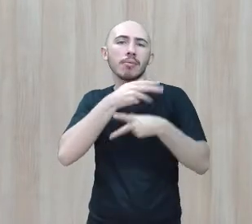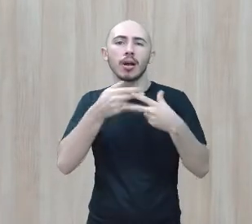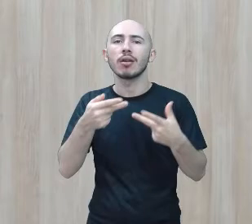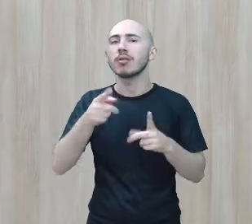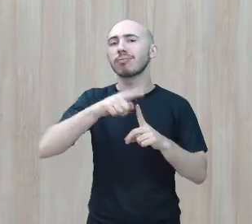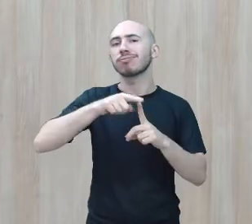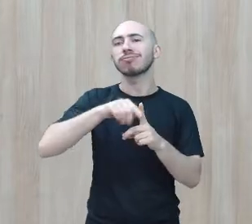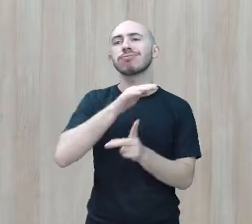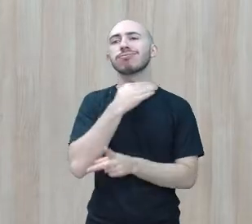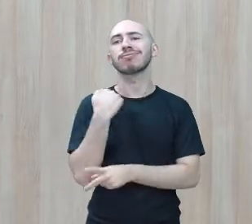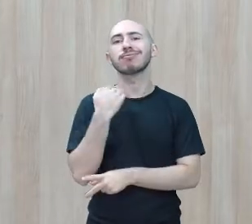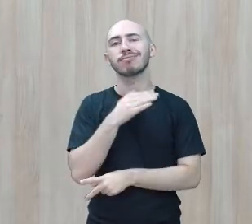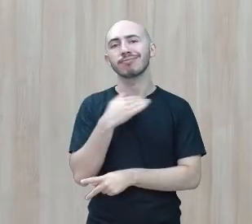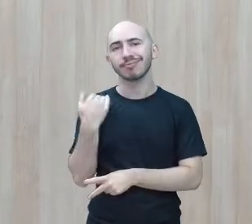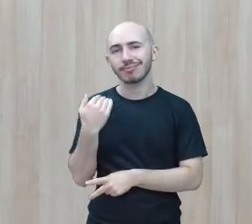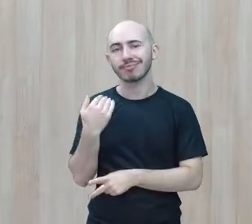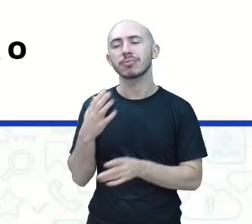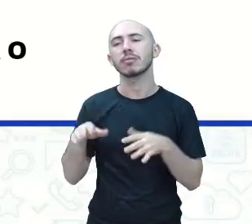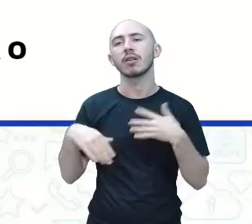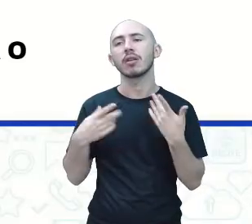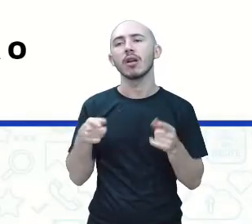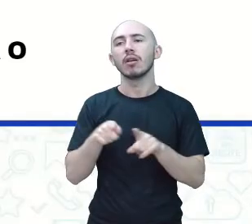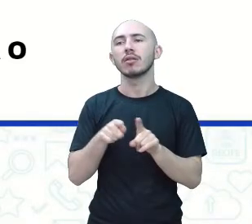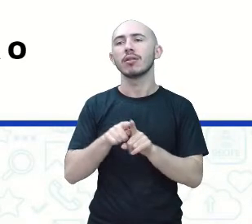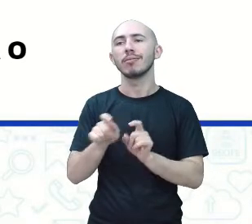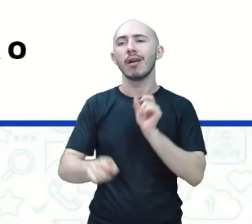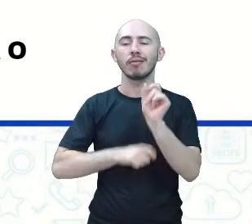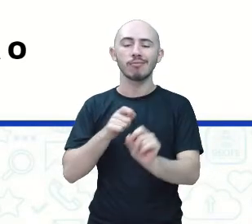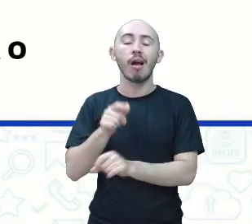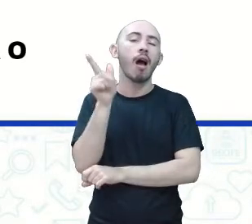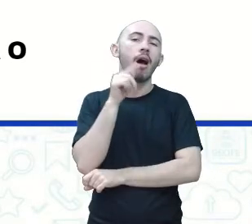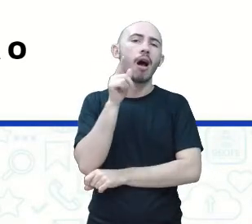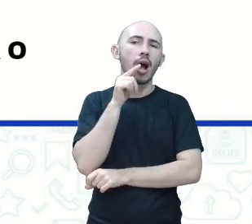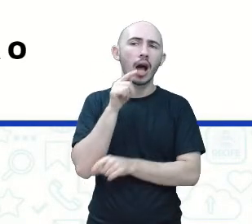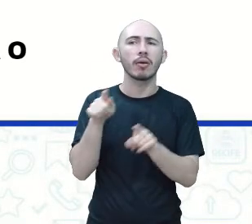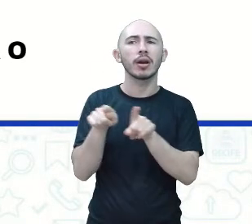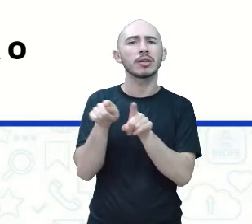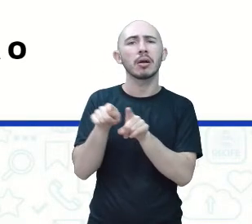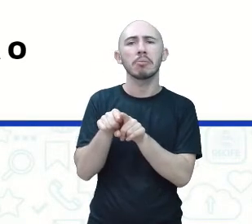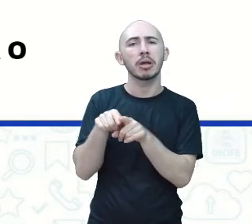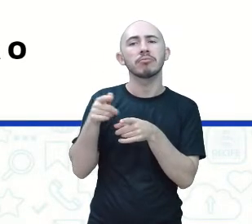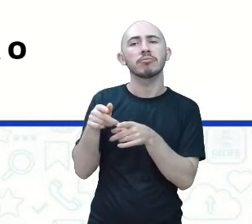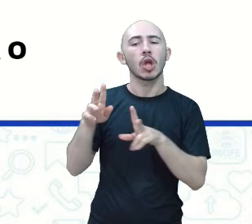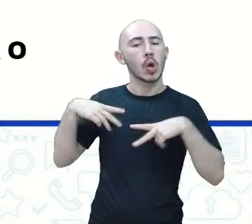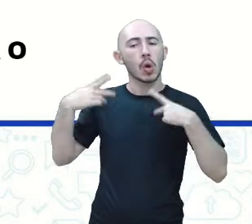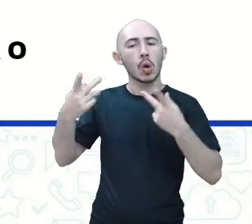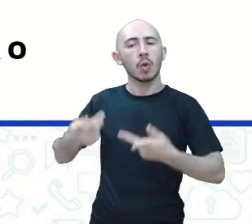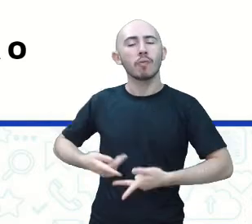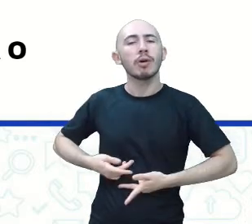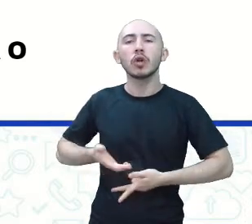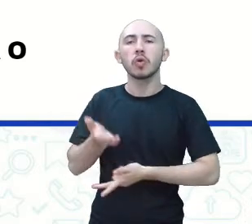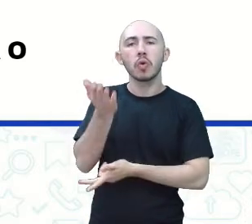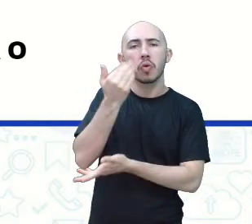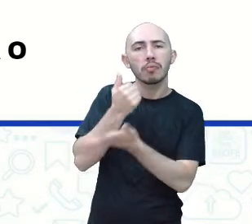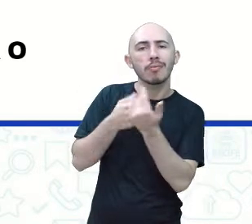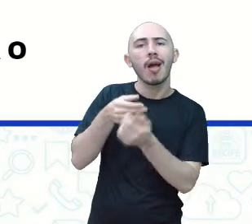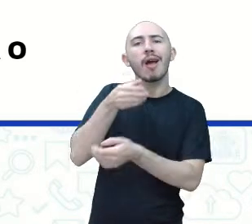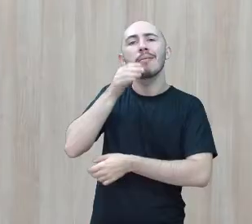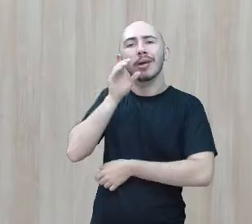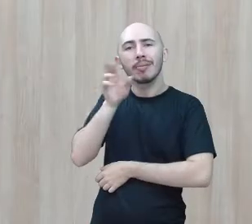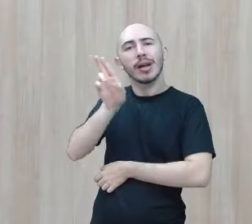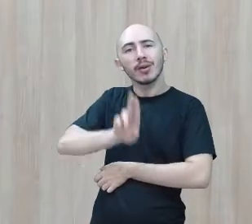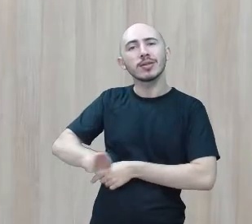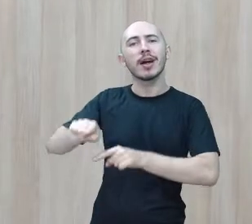morrer. E, por fim, muitas vezes essa água era do sustento, era de consumo humano e é imprópria